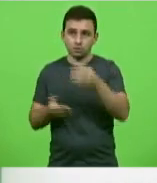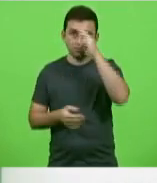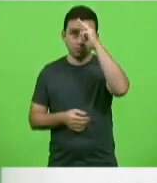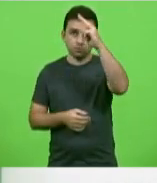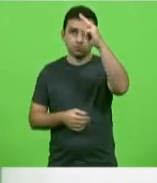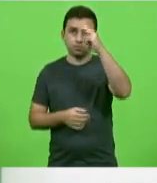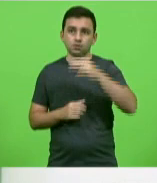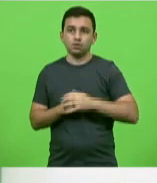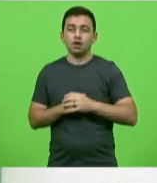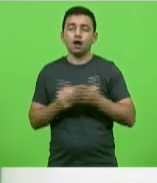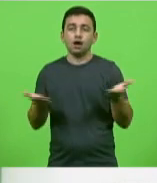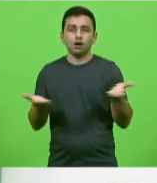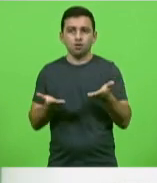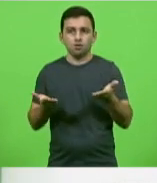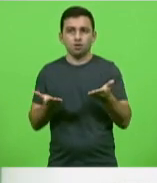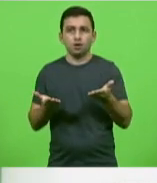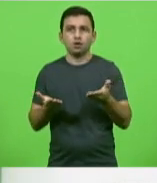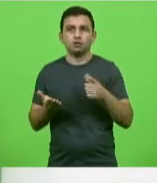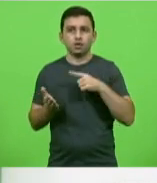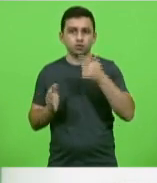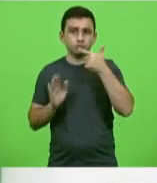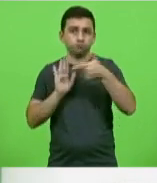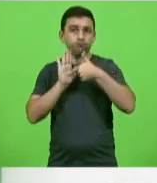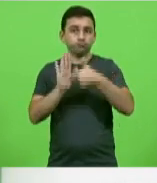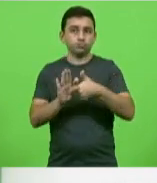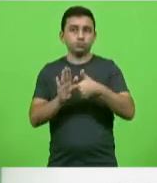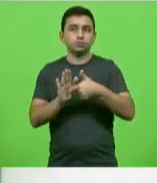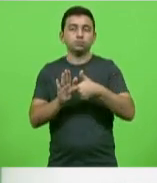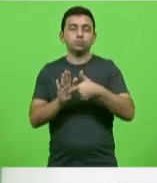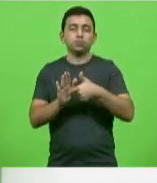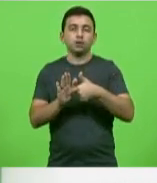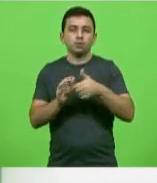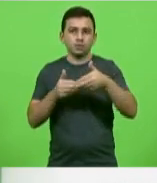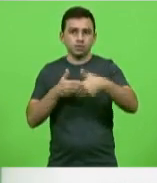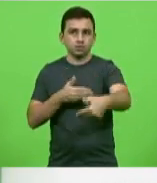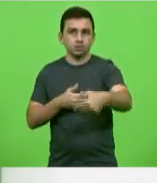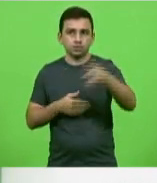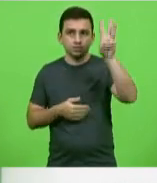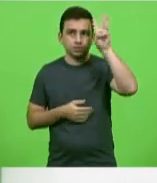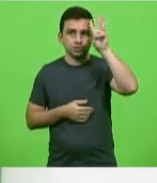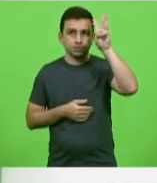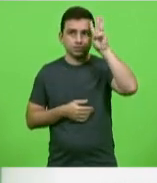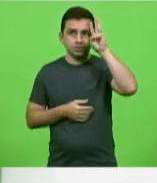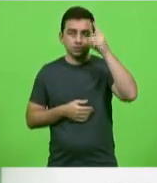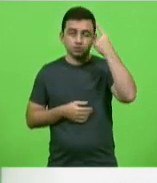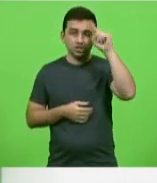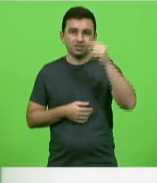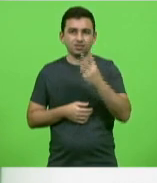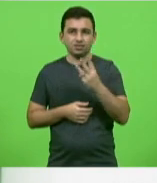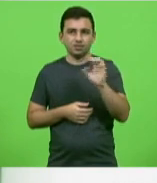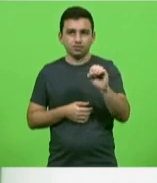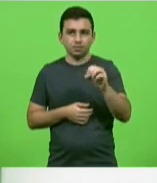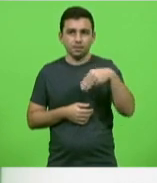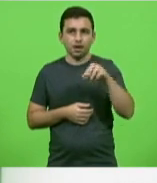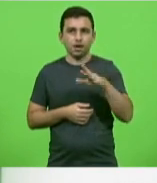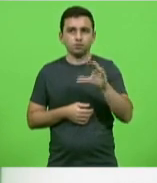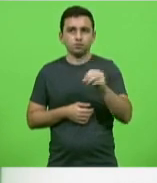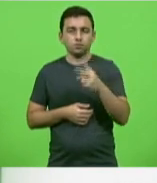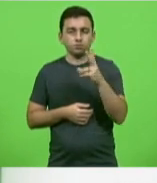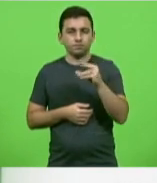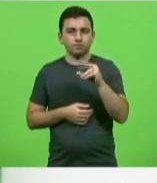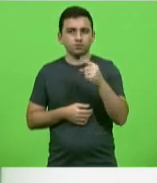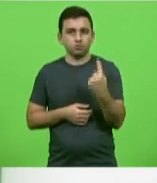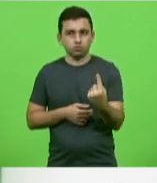da Silva passa à condição de denunciado e, a partir de terça-feira, dia 30 de março de